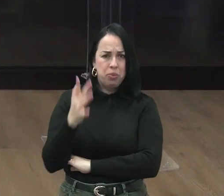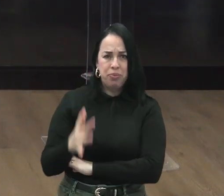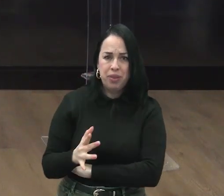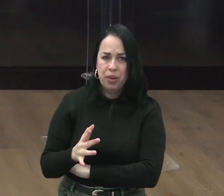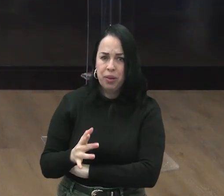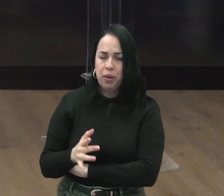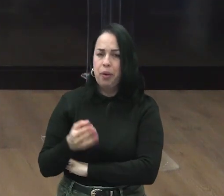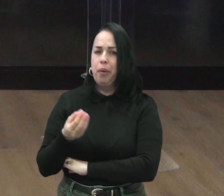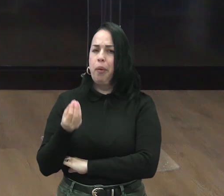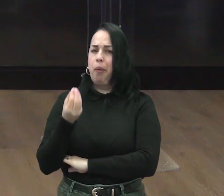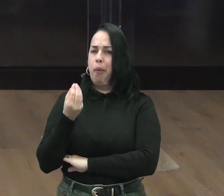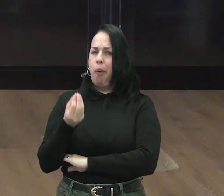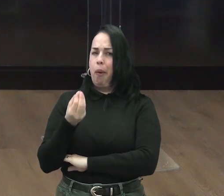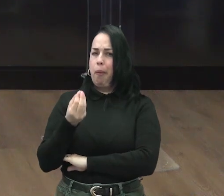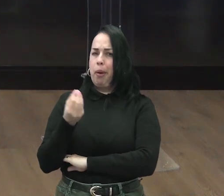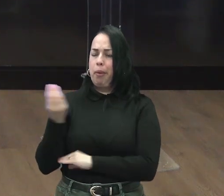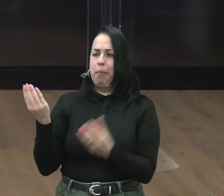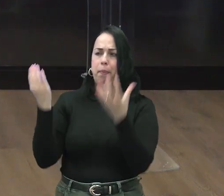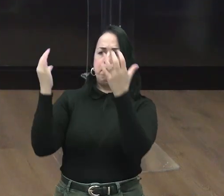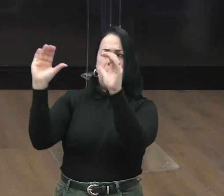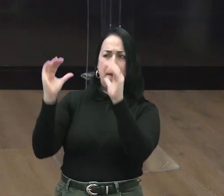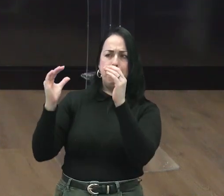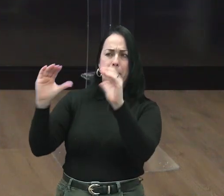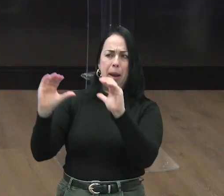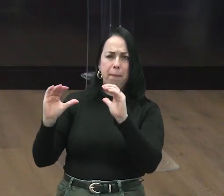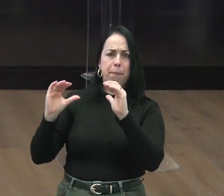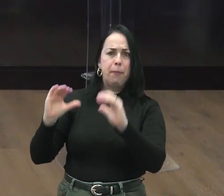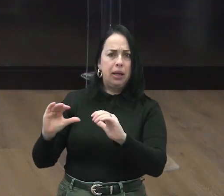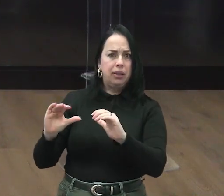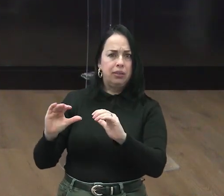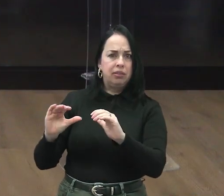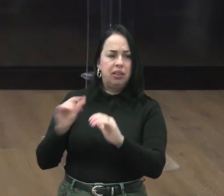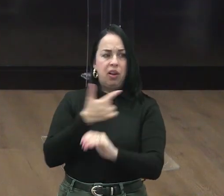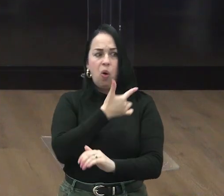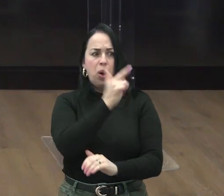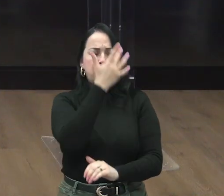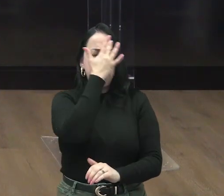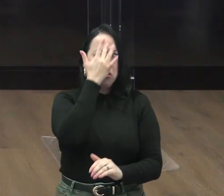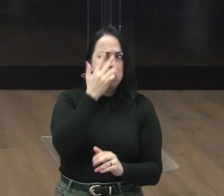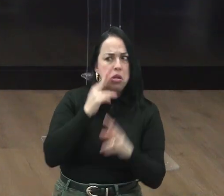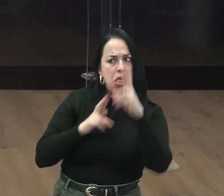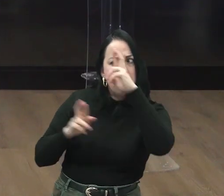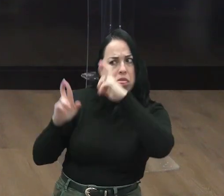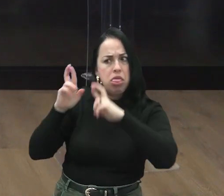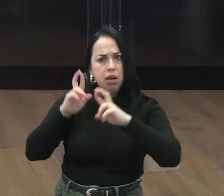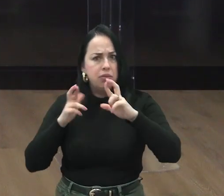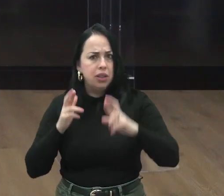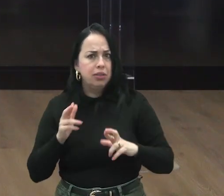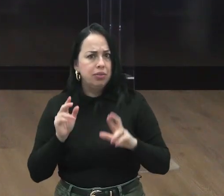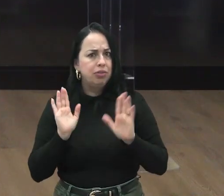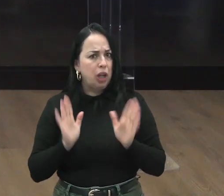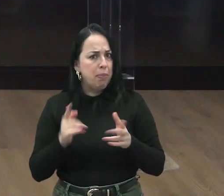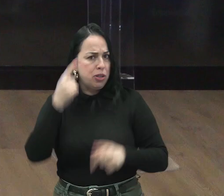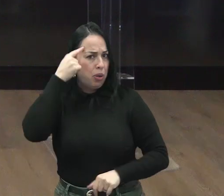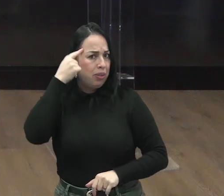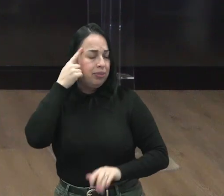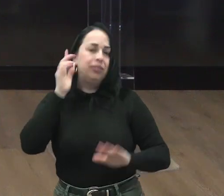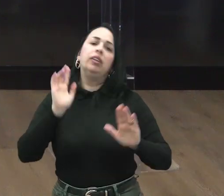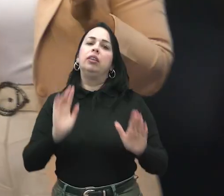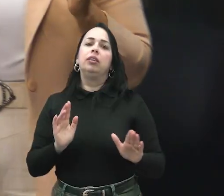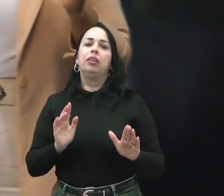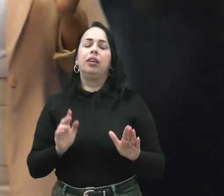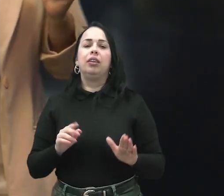para pensar o quanto e como as postagens que você faz podem estar sendo